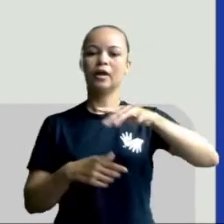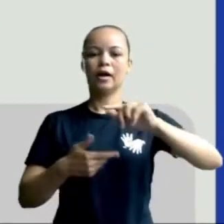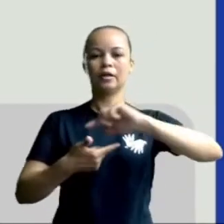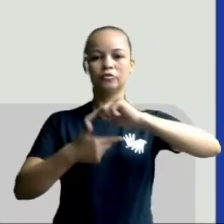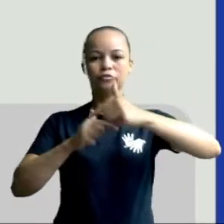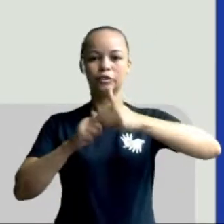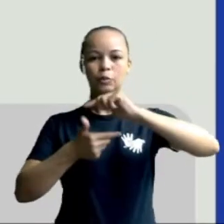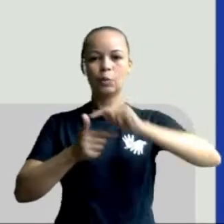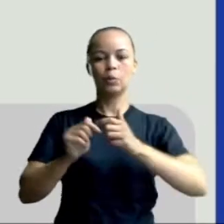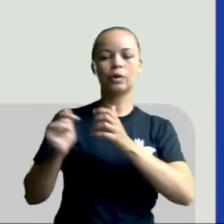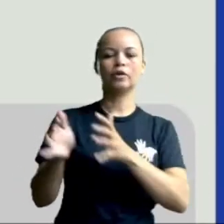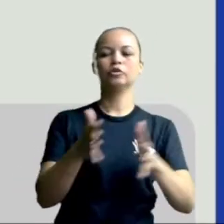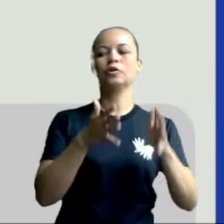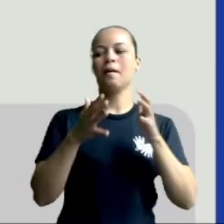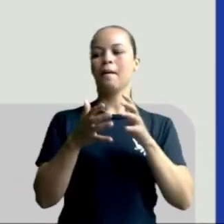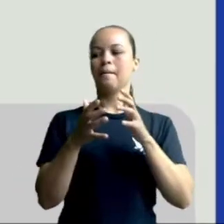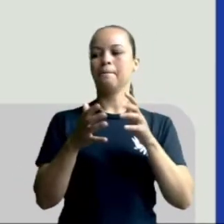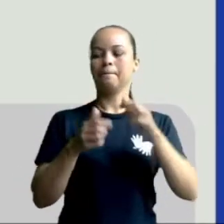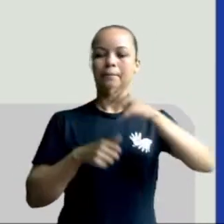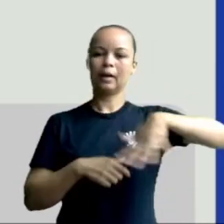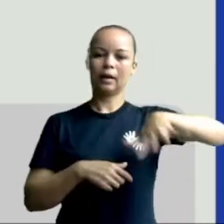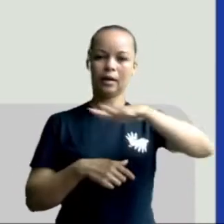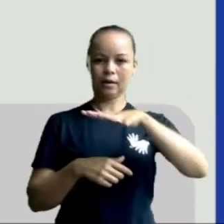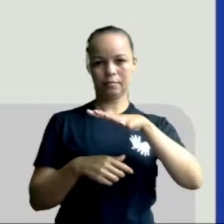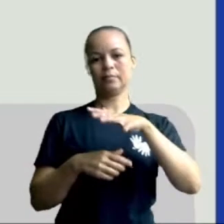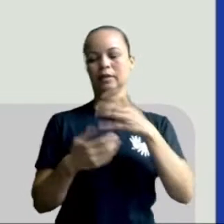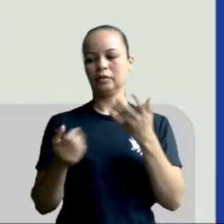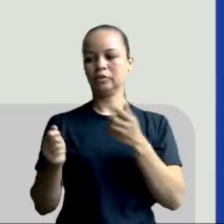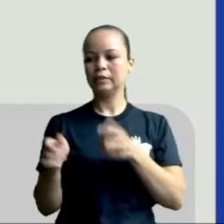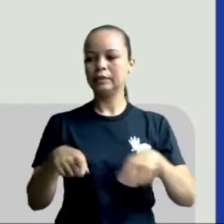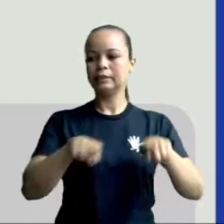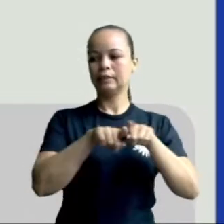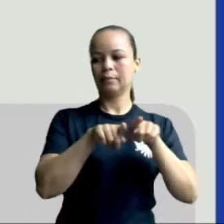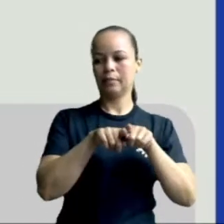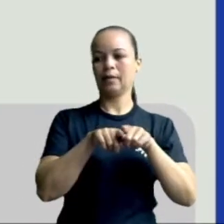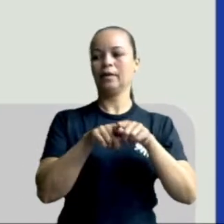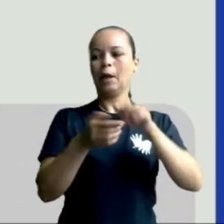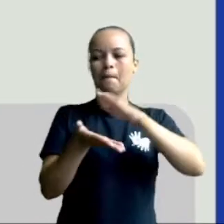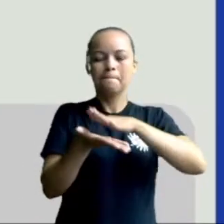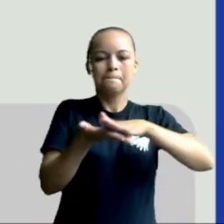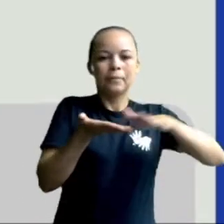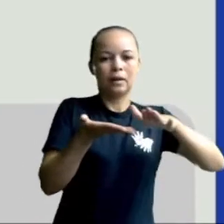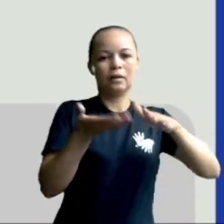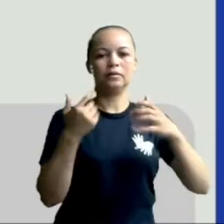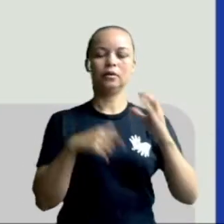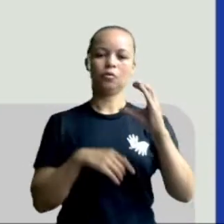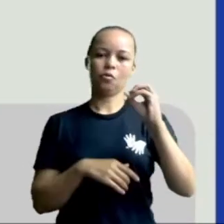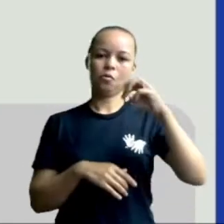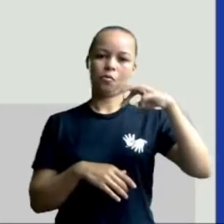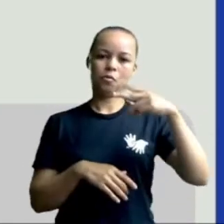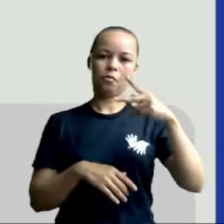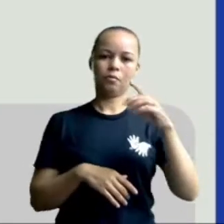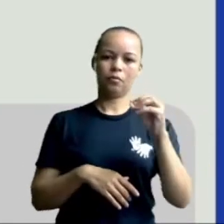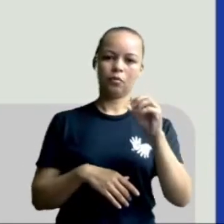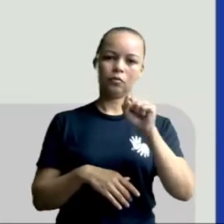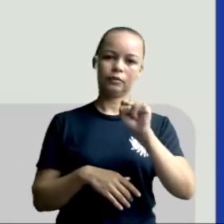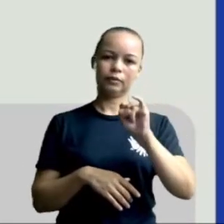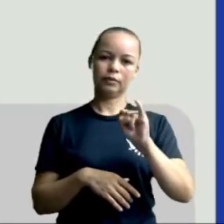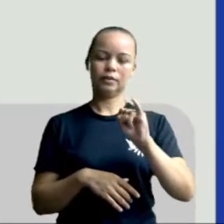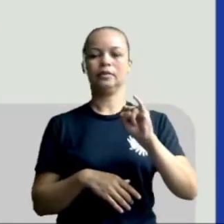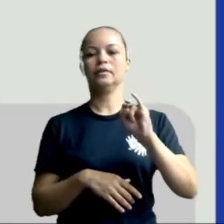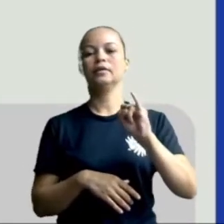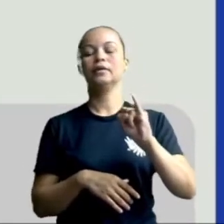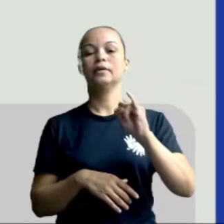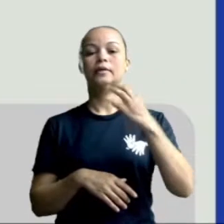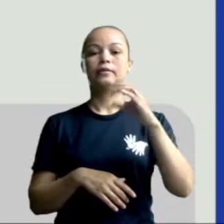planas por composição, ou seja, juntar uma figura plana com outra figura plana, tá certo? Então, vamos